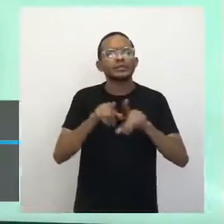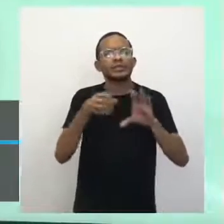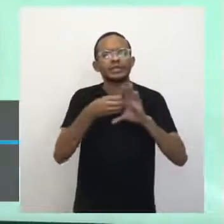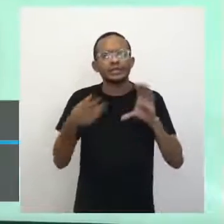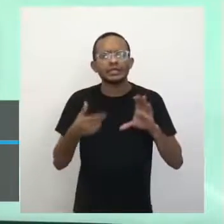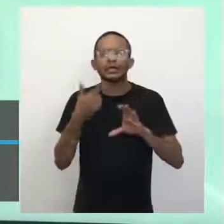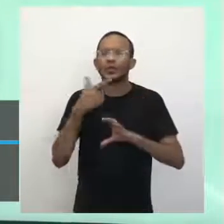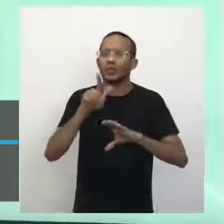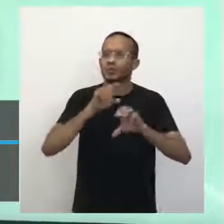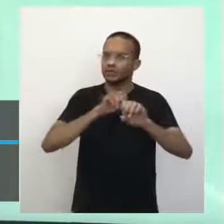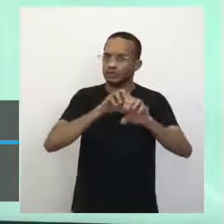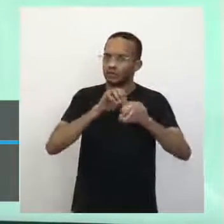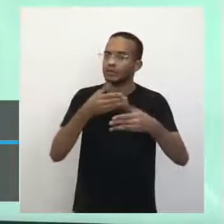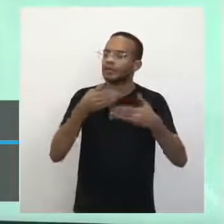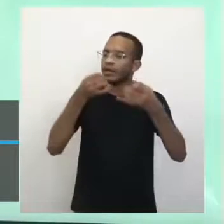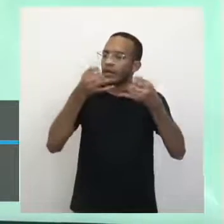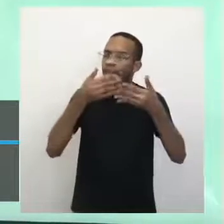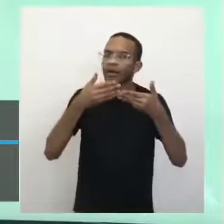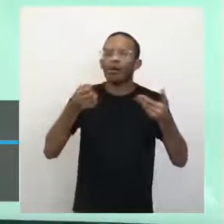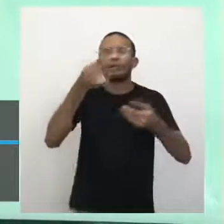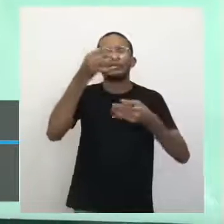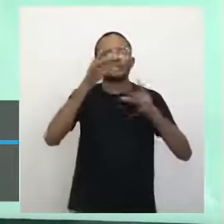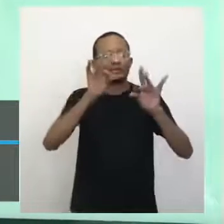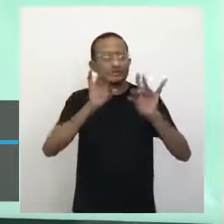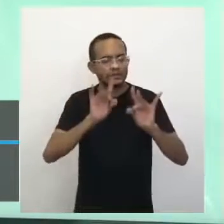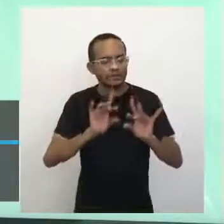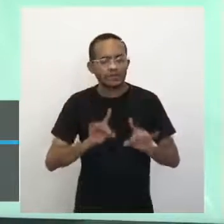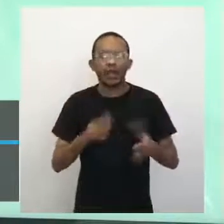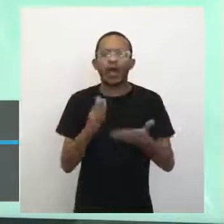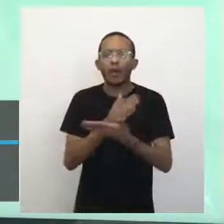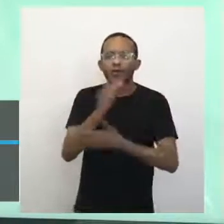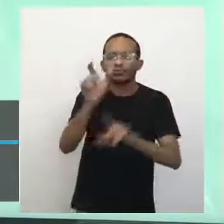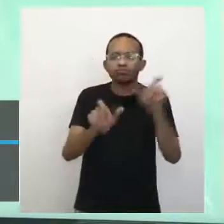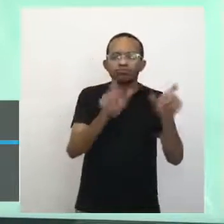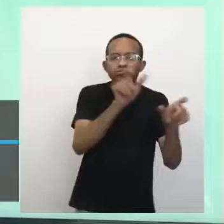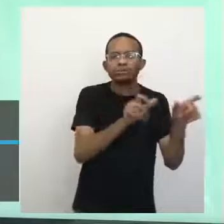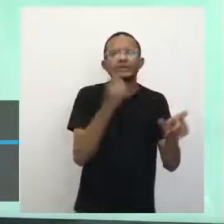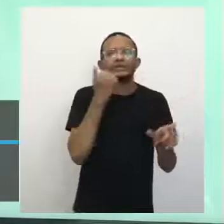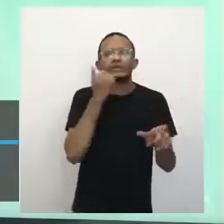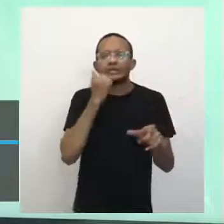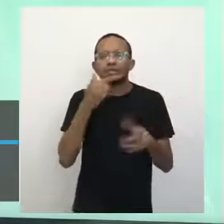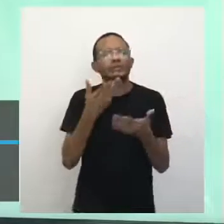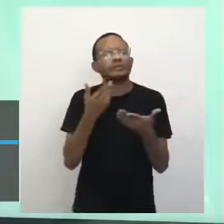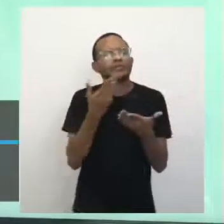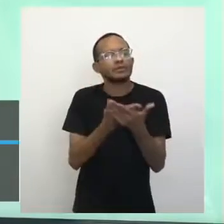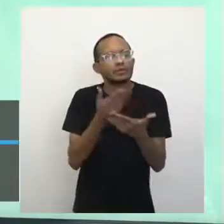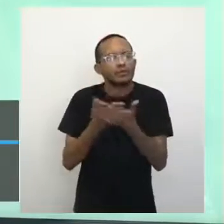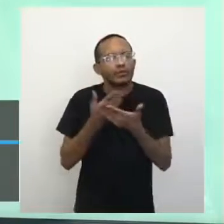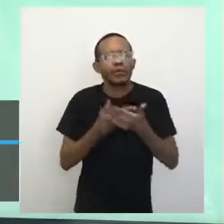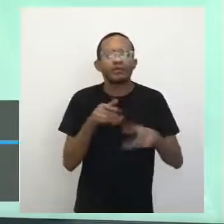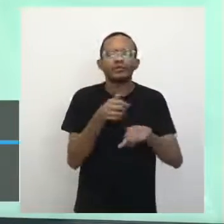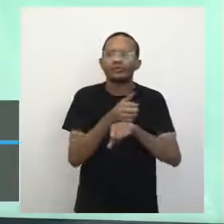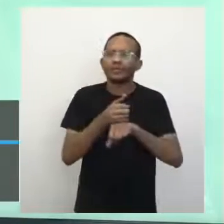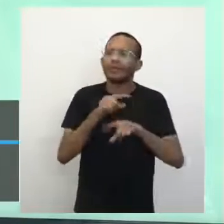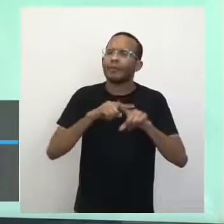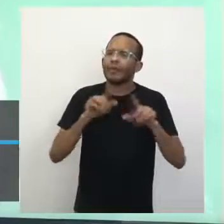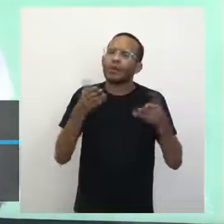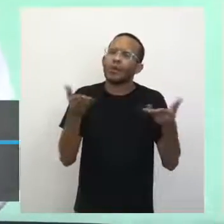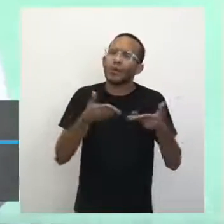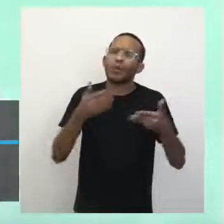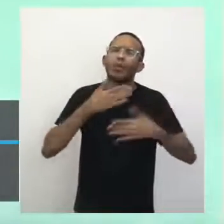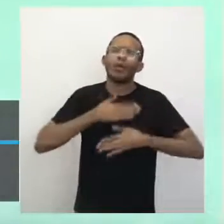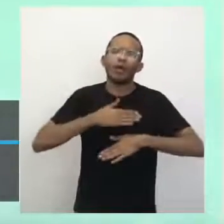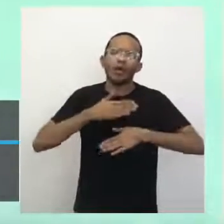tal, em próximas aulas, que a gente vai falar aí sobre alguns cientistas que estudaram isso, etc. Mas hoje a gente vai devagarinho, sem